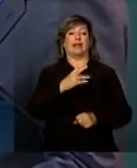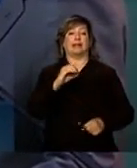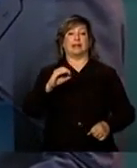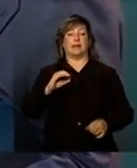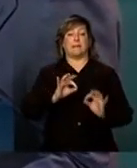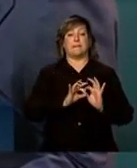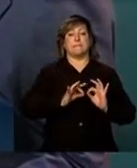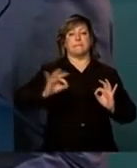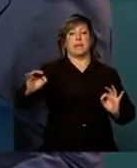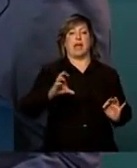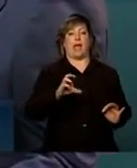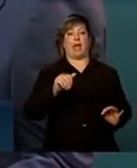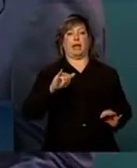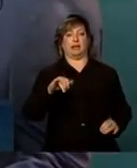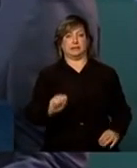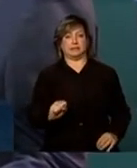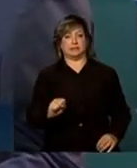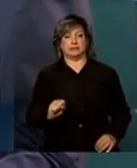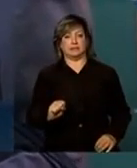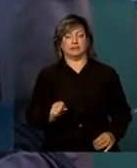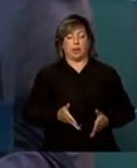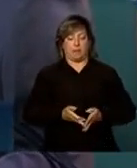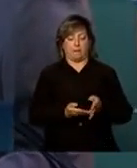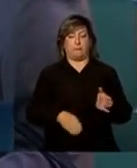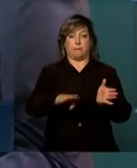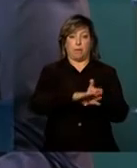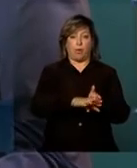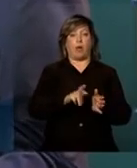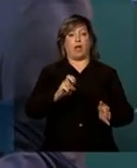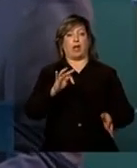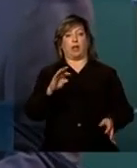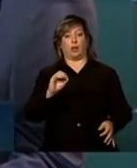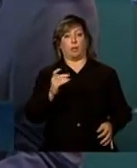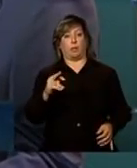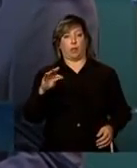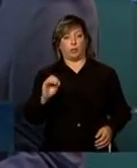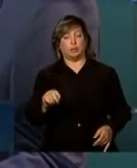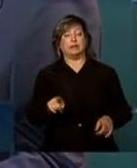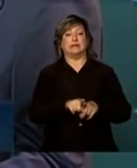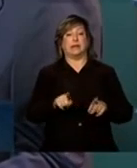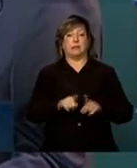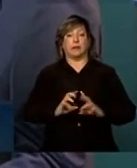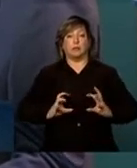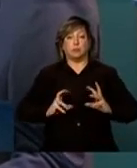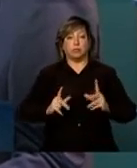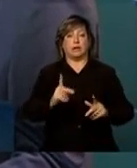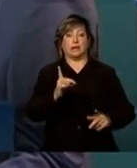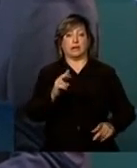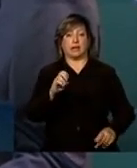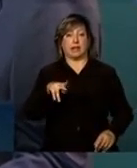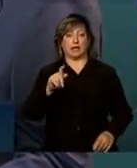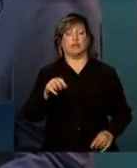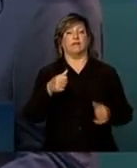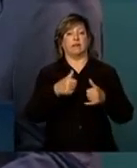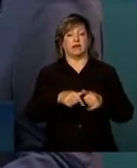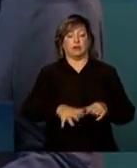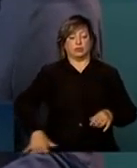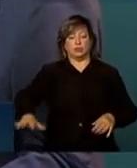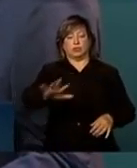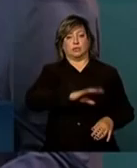cais, a área de porto e de retroporto, incluindo a drenagem, para o porto ficar com calado